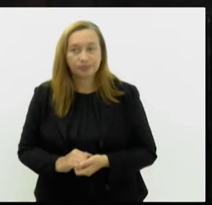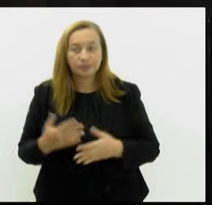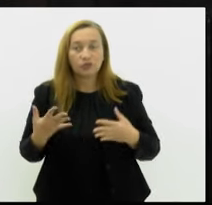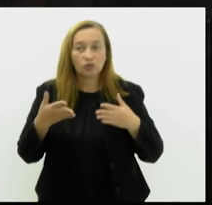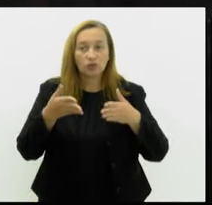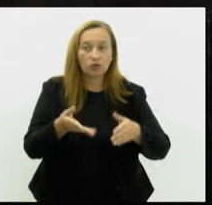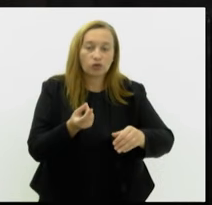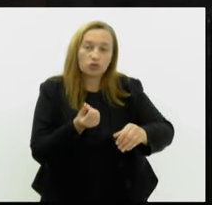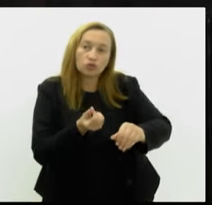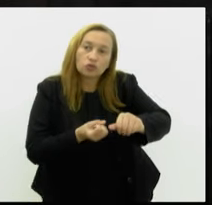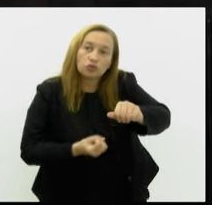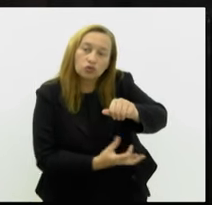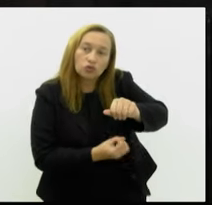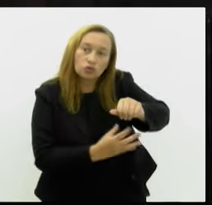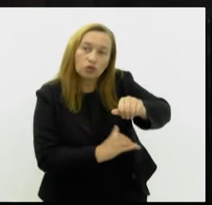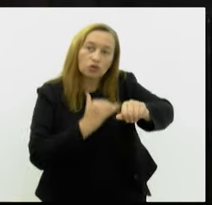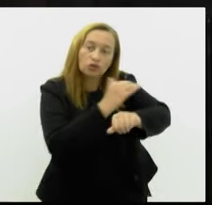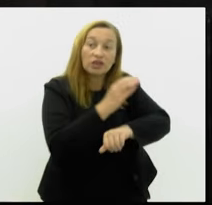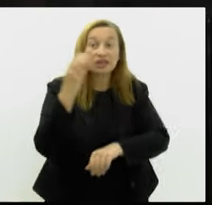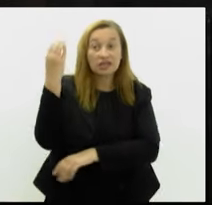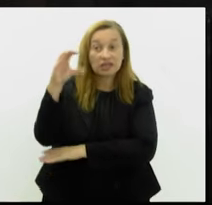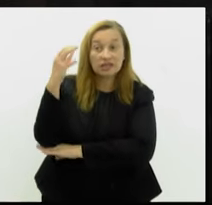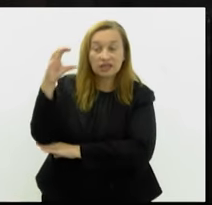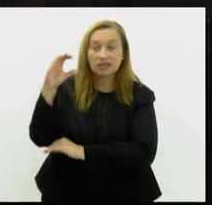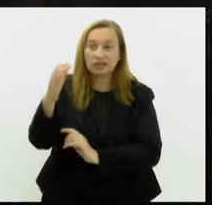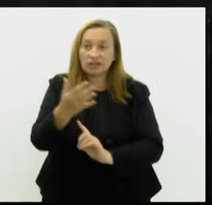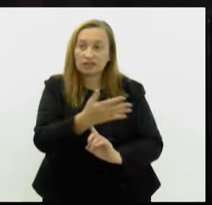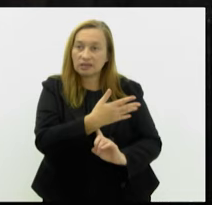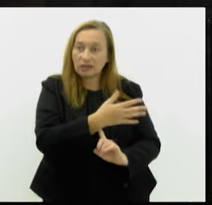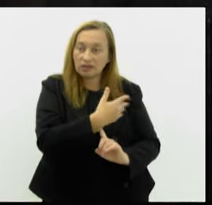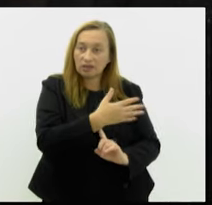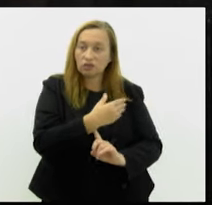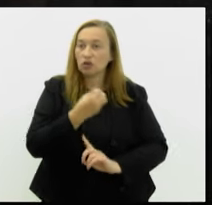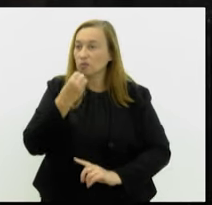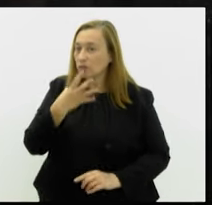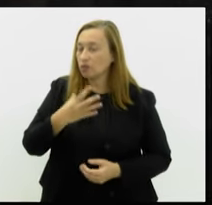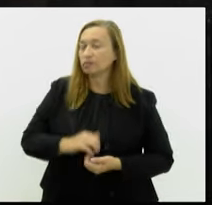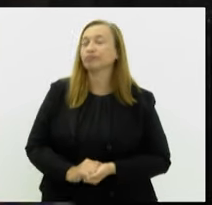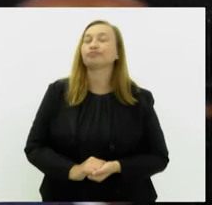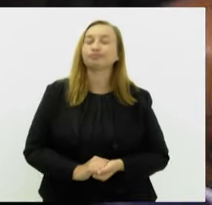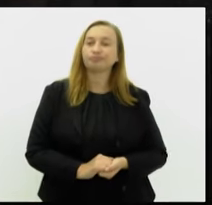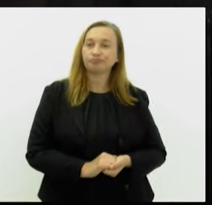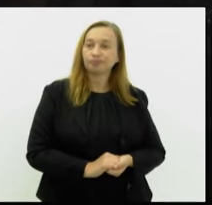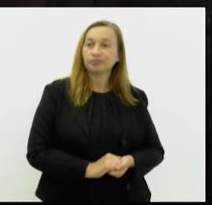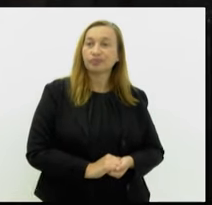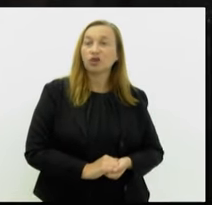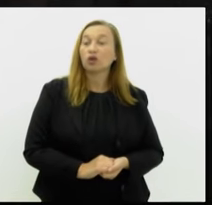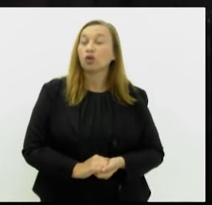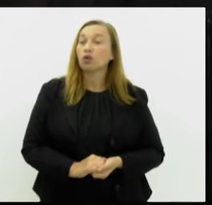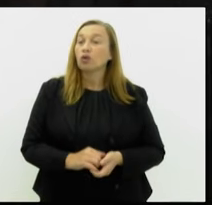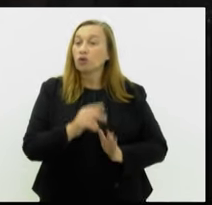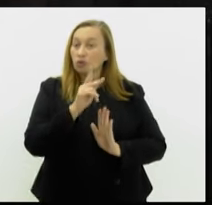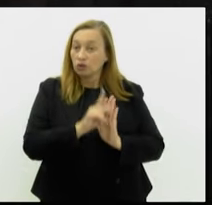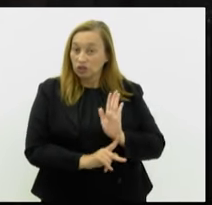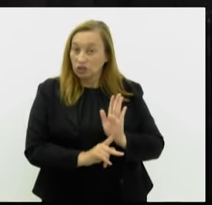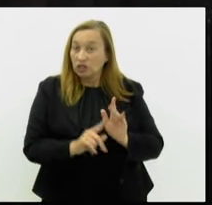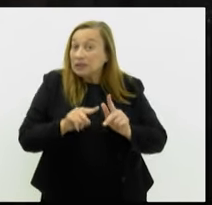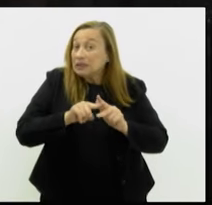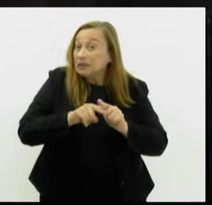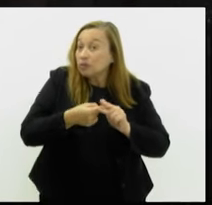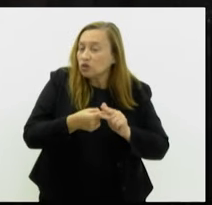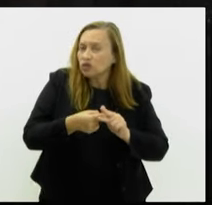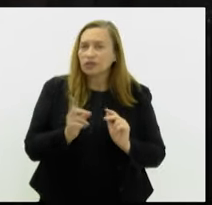Soberano é ciência e tecnologia. Bom, Então, um projeto que modifica